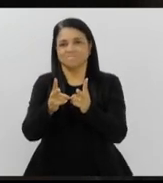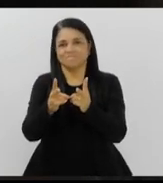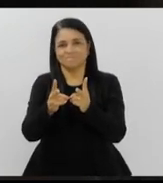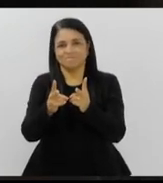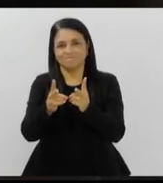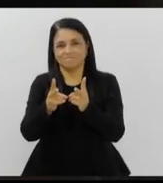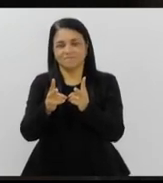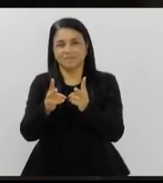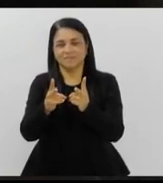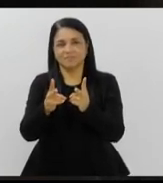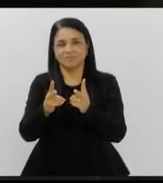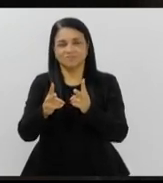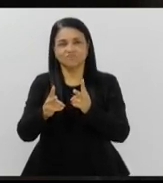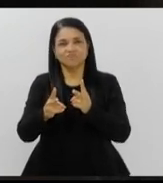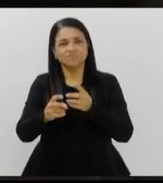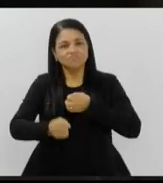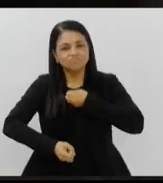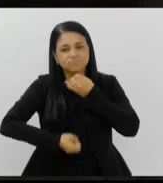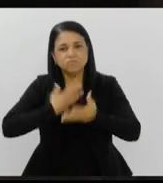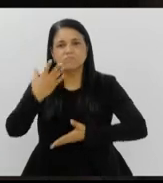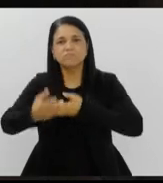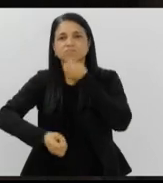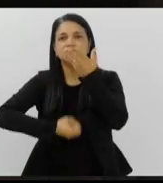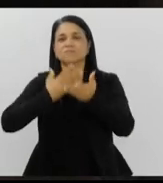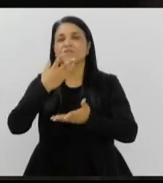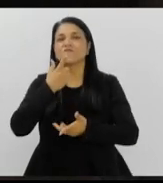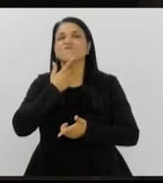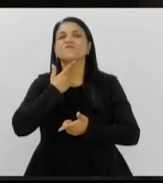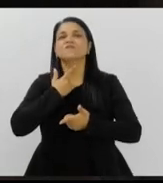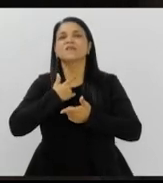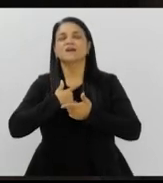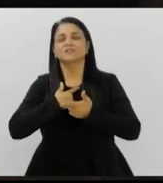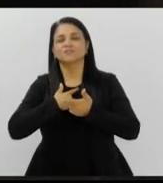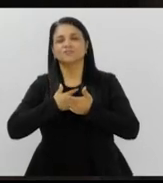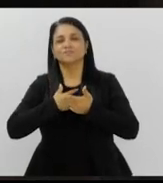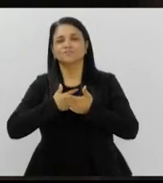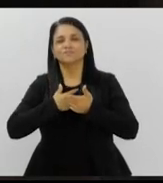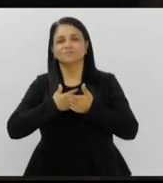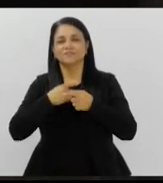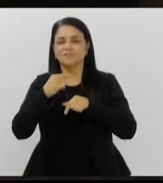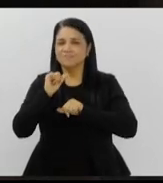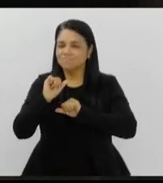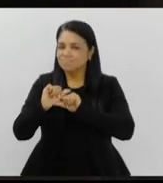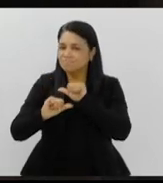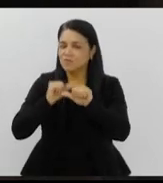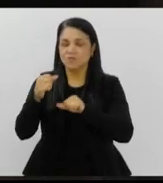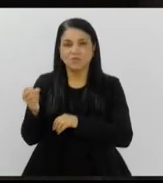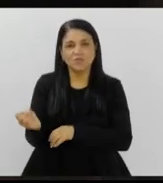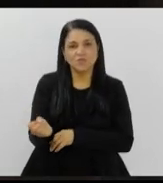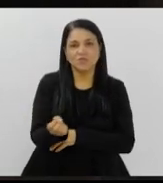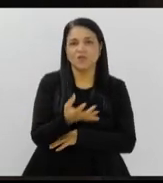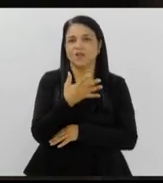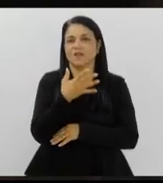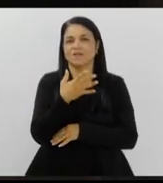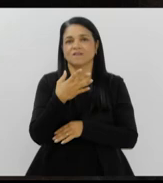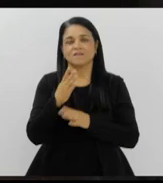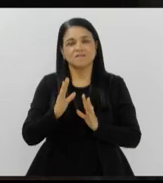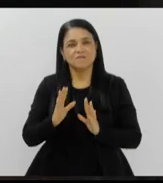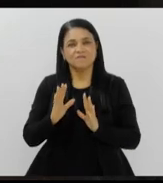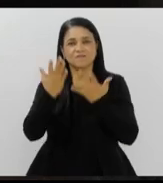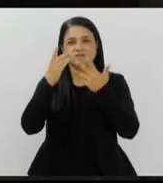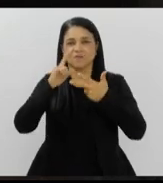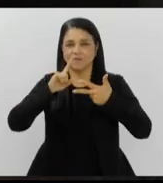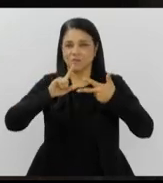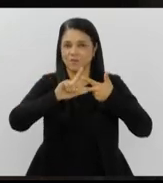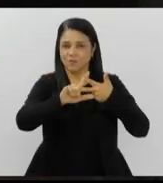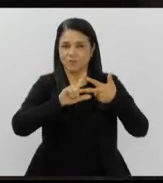de manifestação de vontade e de renovação e oxigenação. Viva o legislativo,